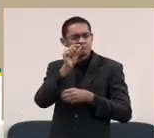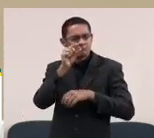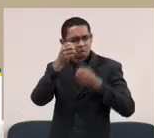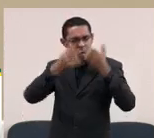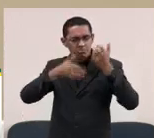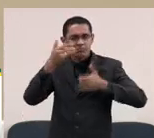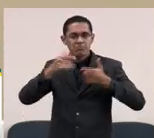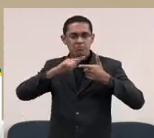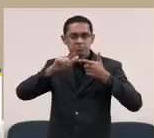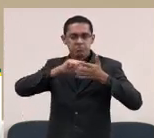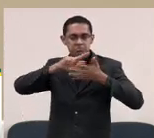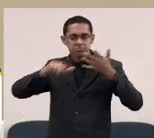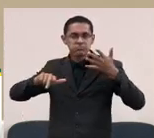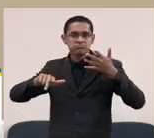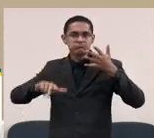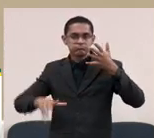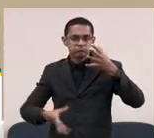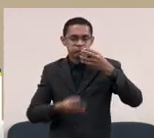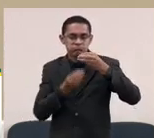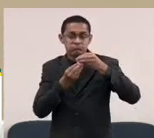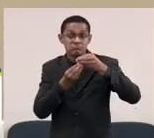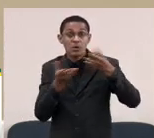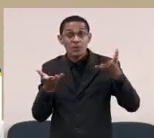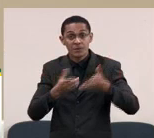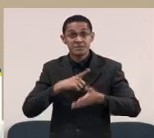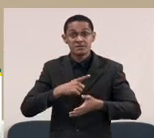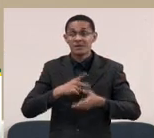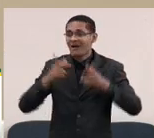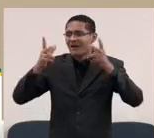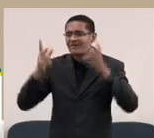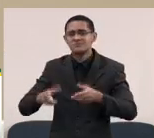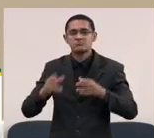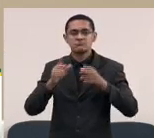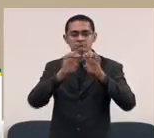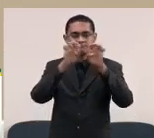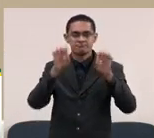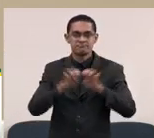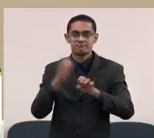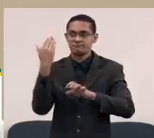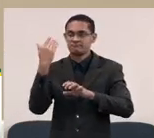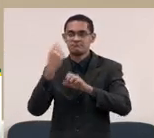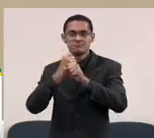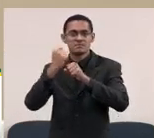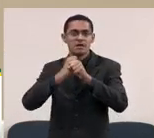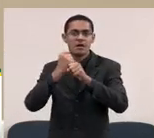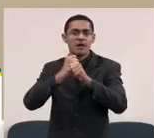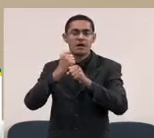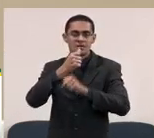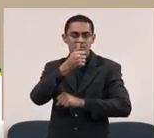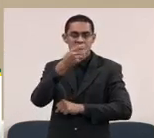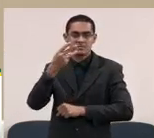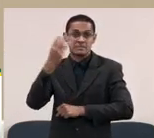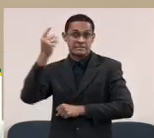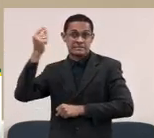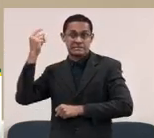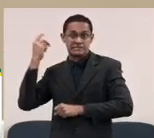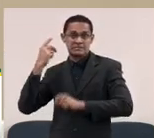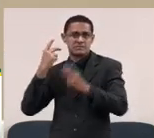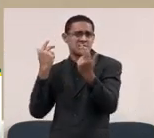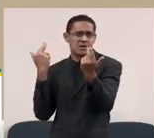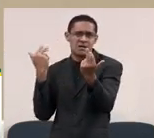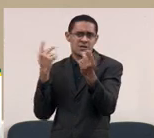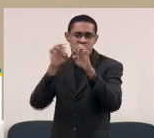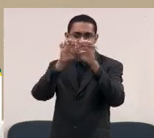problemática, hoje nós vivemos na mesma estrutura em que fomos criados há 13 anos atrás.